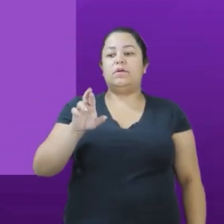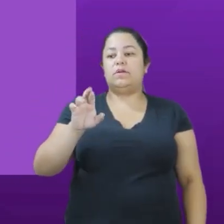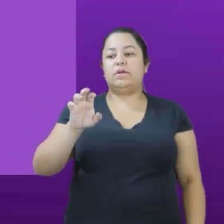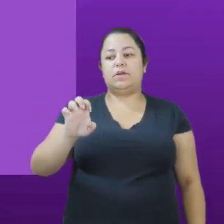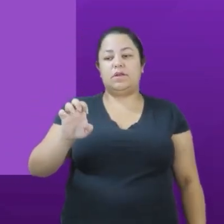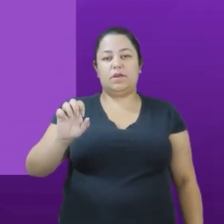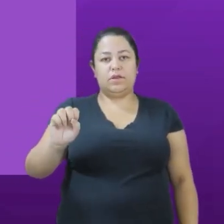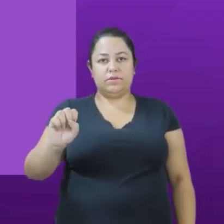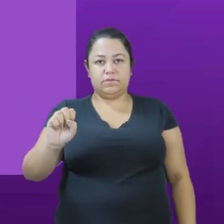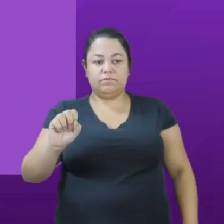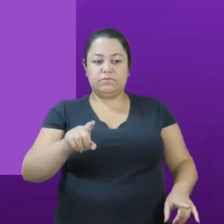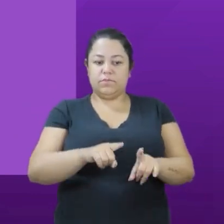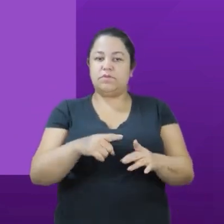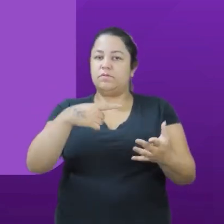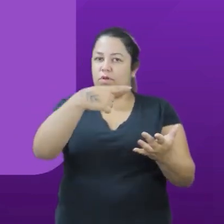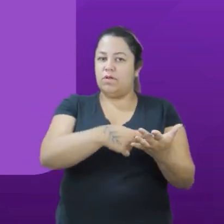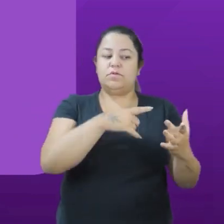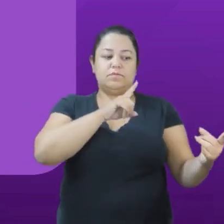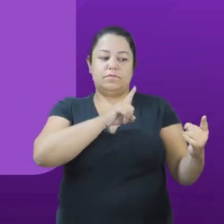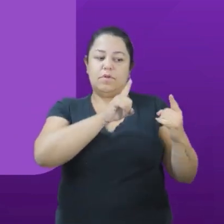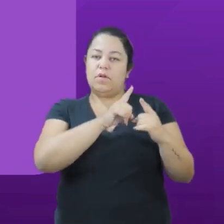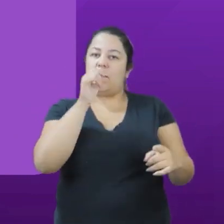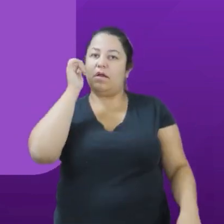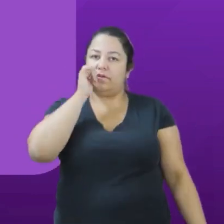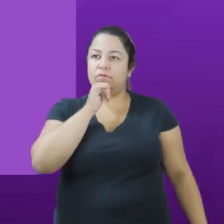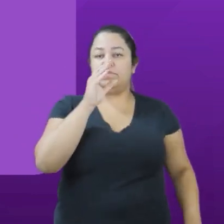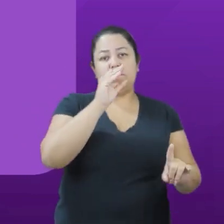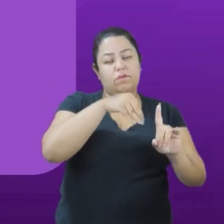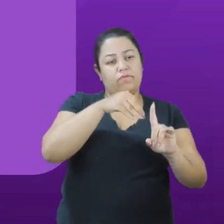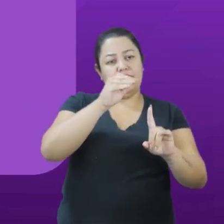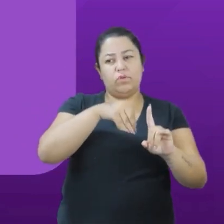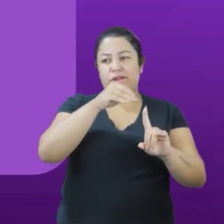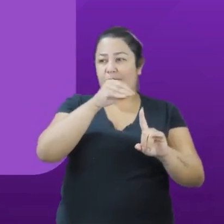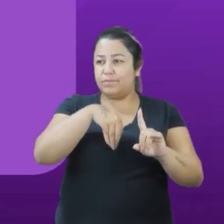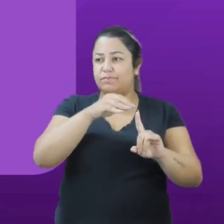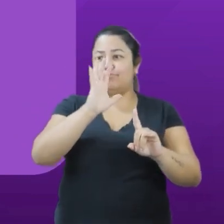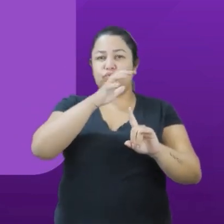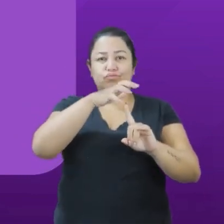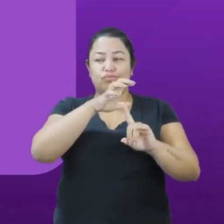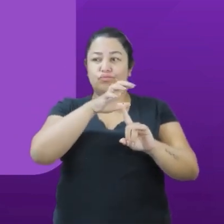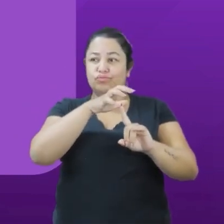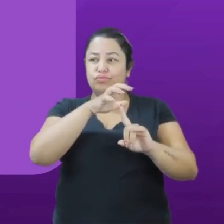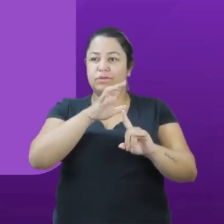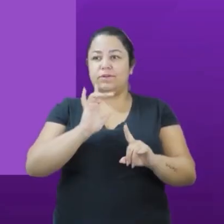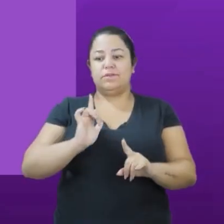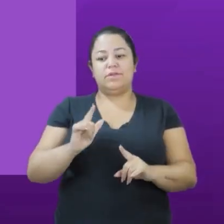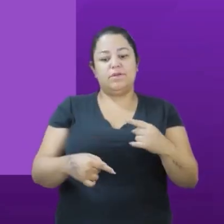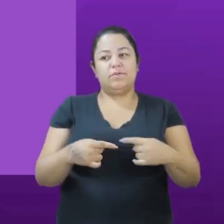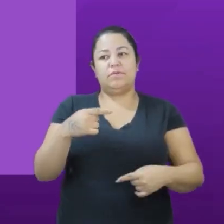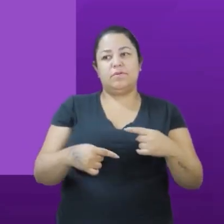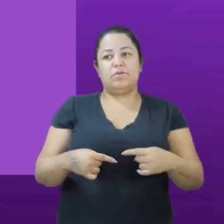cumpre essa função de atender mulheres em situação de vulnerabilidade, também em situação de violência. Existe uma política